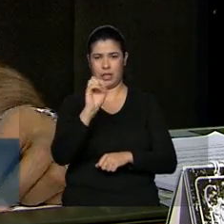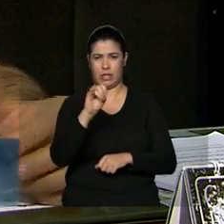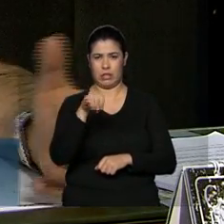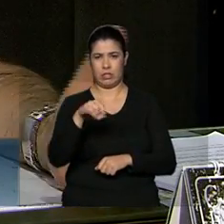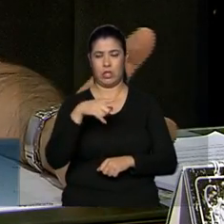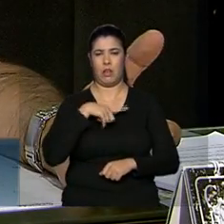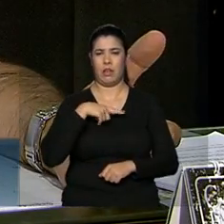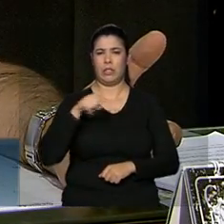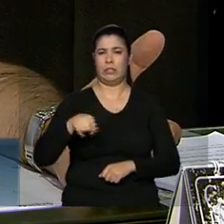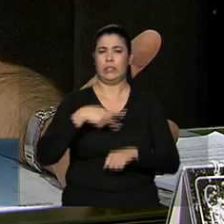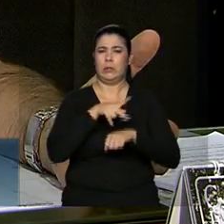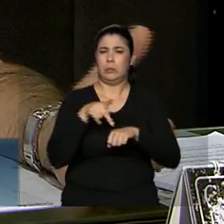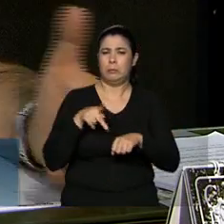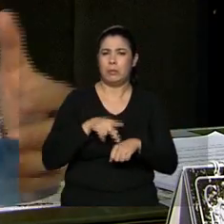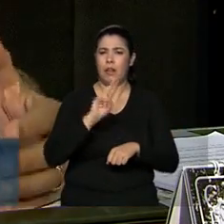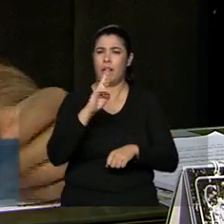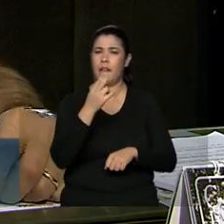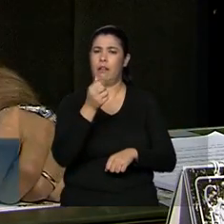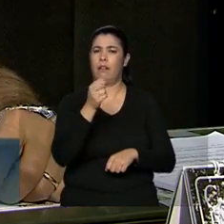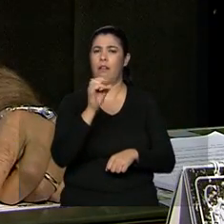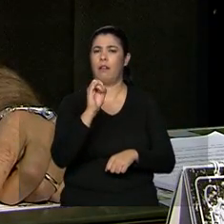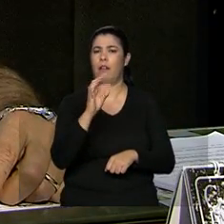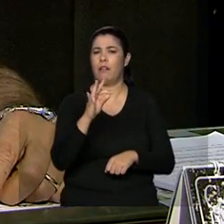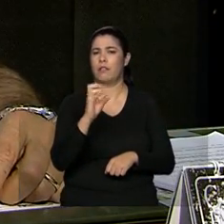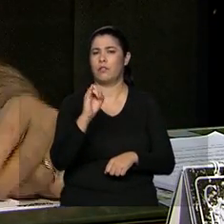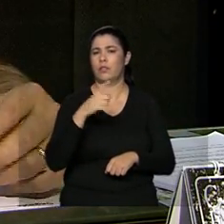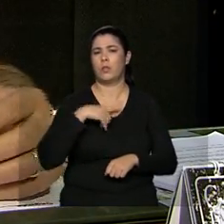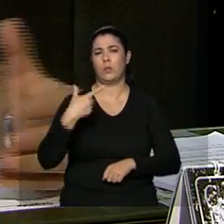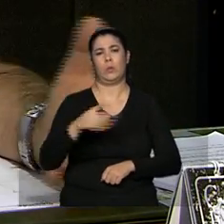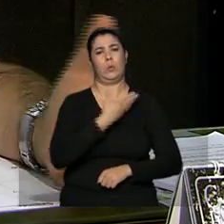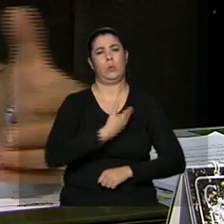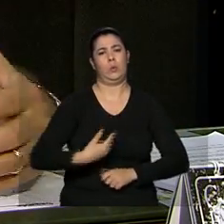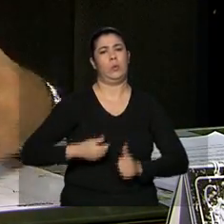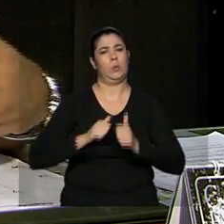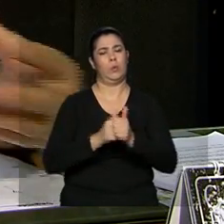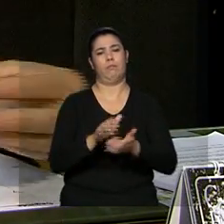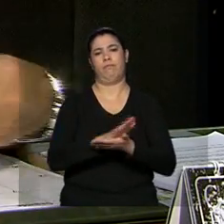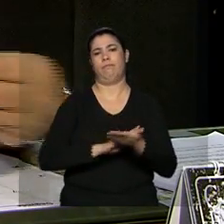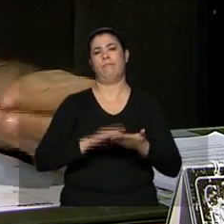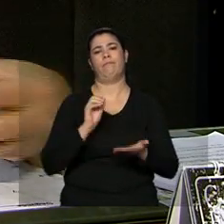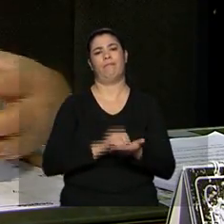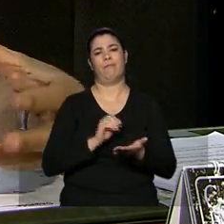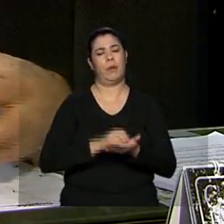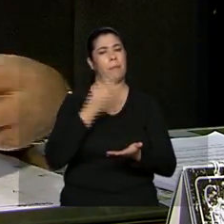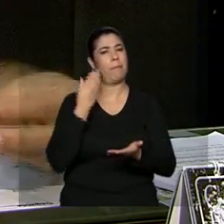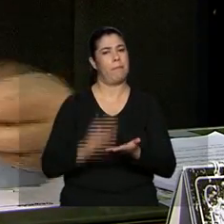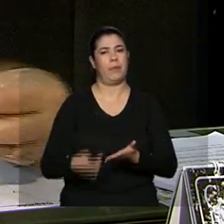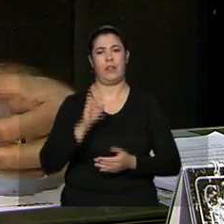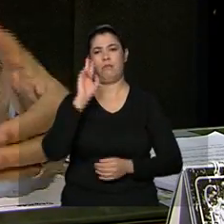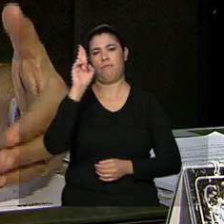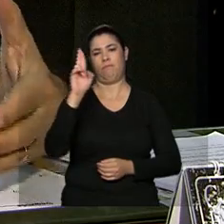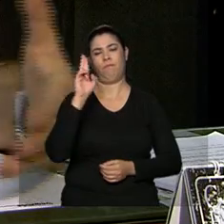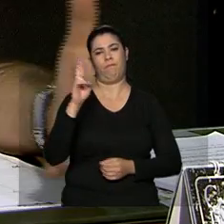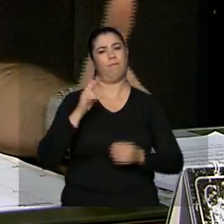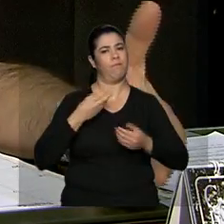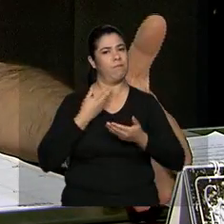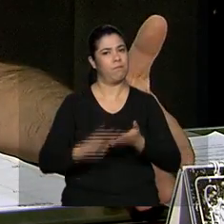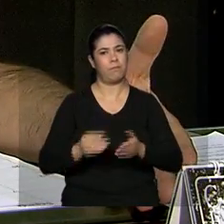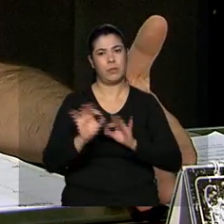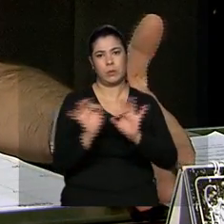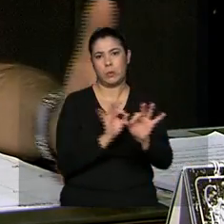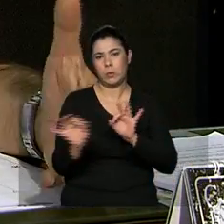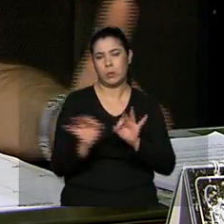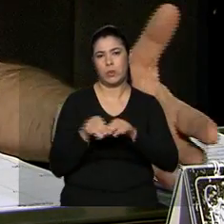país praticamente sem governo. Quando nós chegamos lá, em um país sem governo, perde todas as suas referências, perde toda a sua